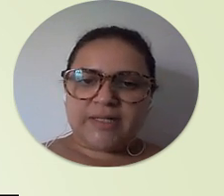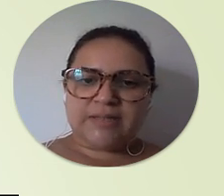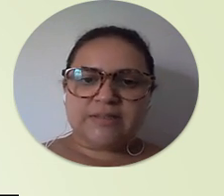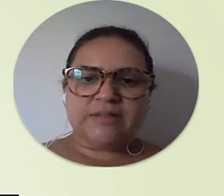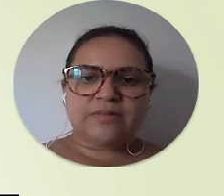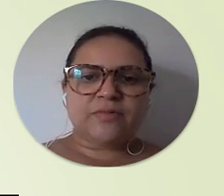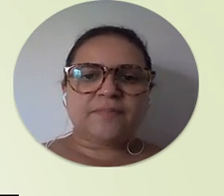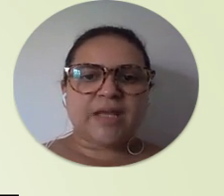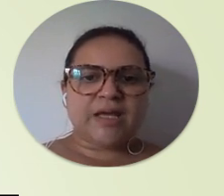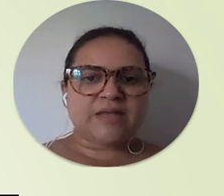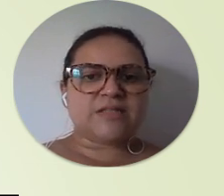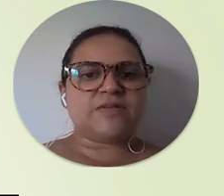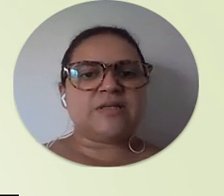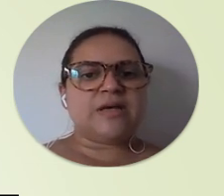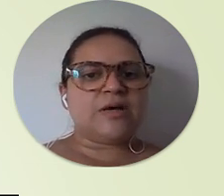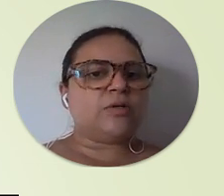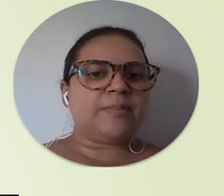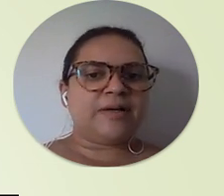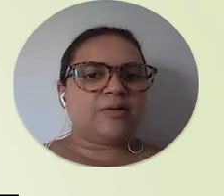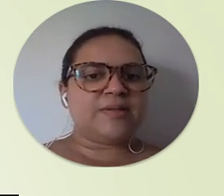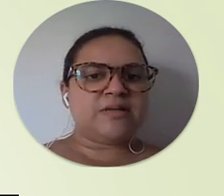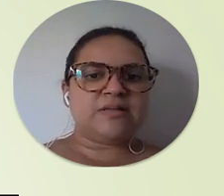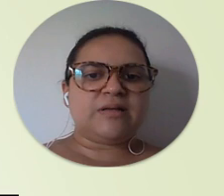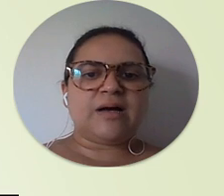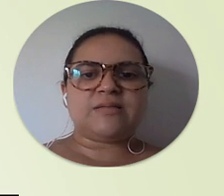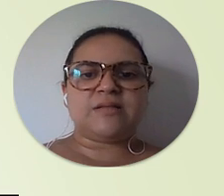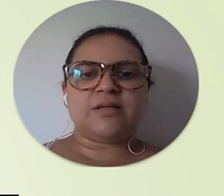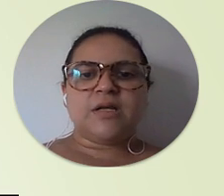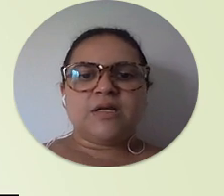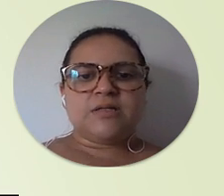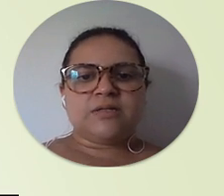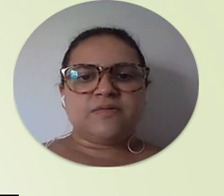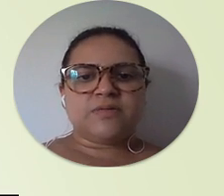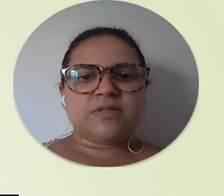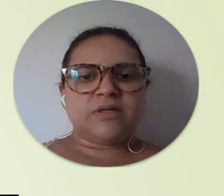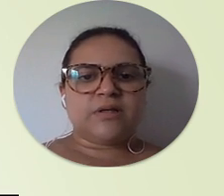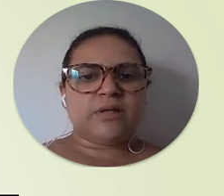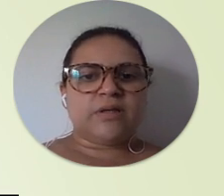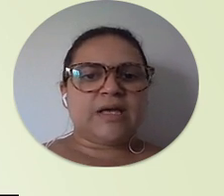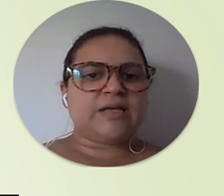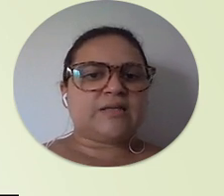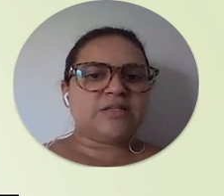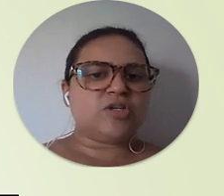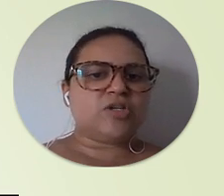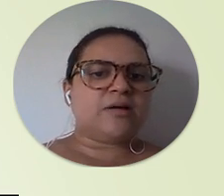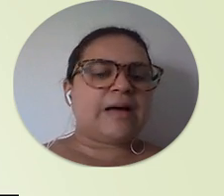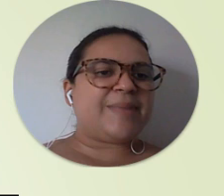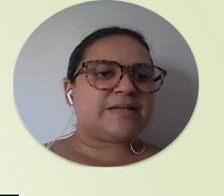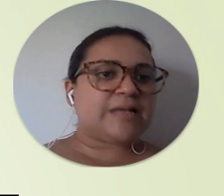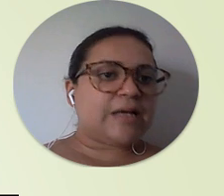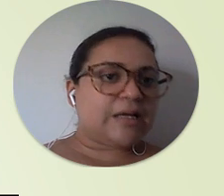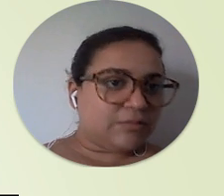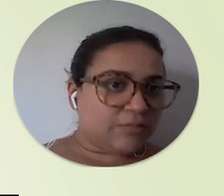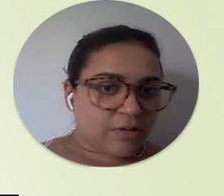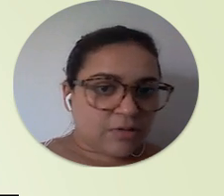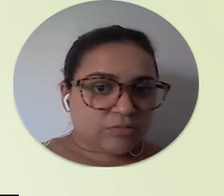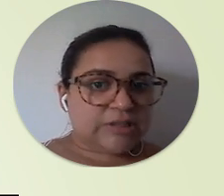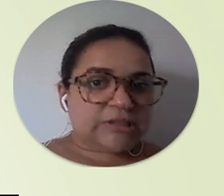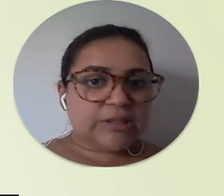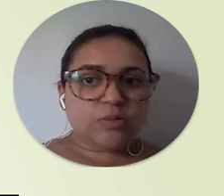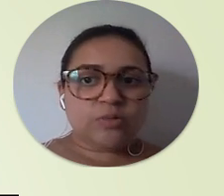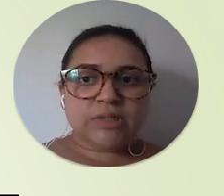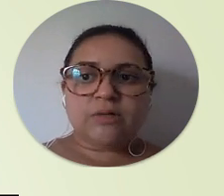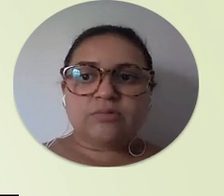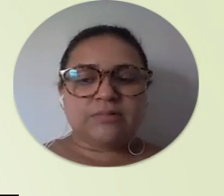interface do aplicativo é essa, se você é ou não o paciente da Einstein, se você quer que seja aprazado